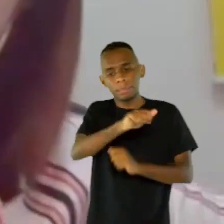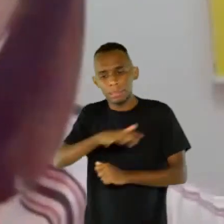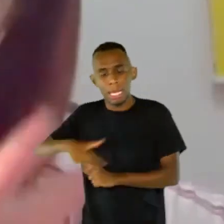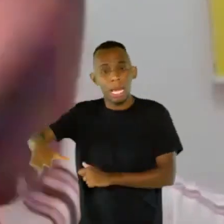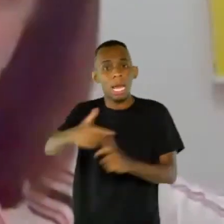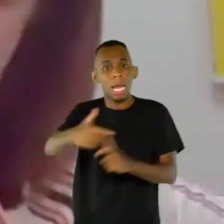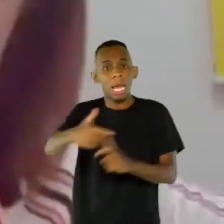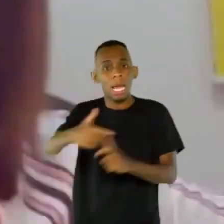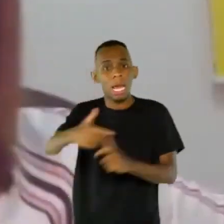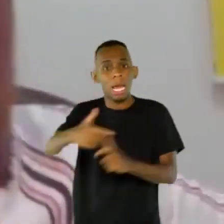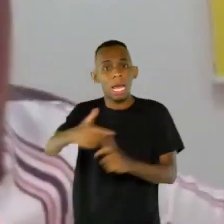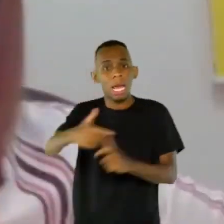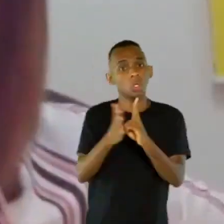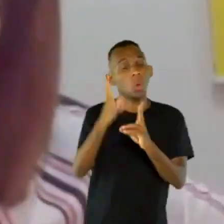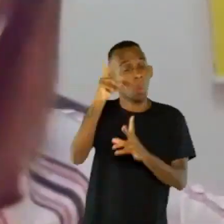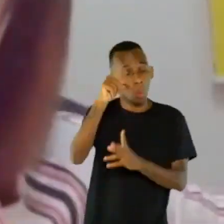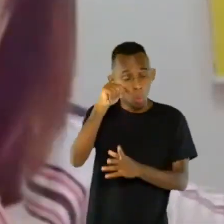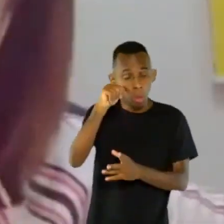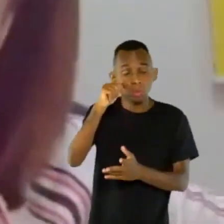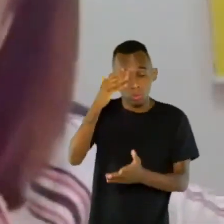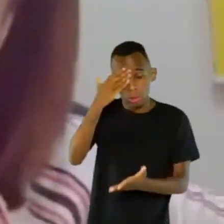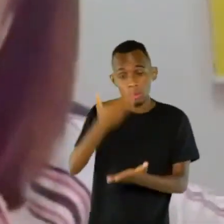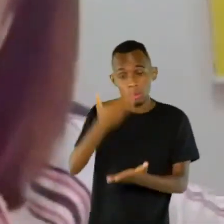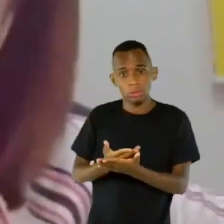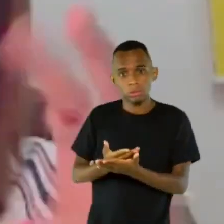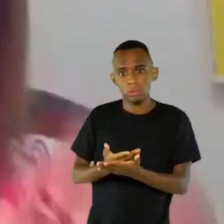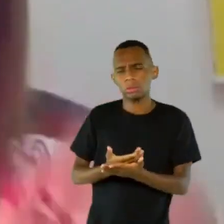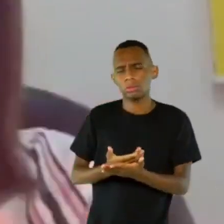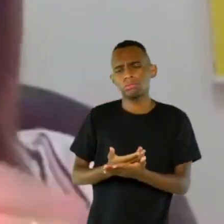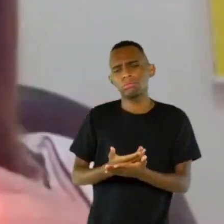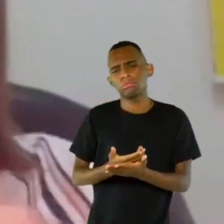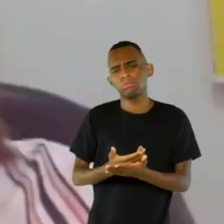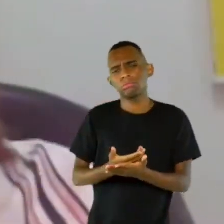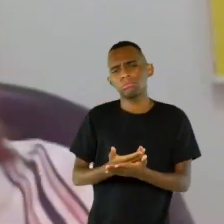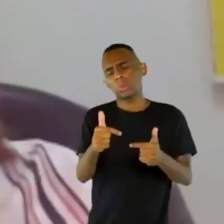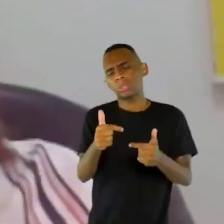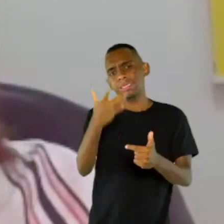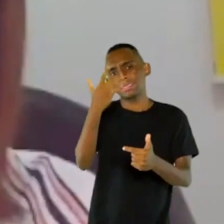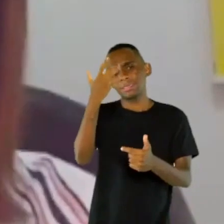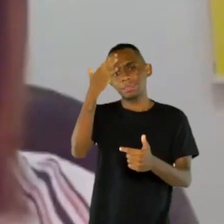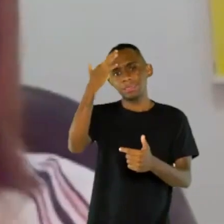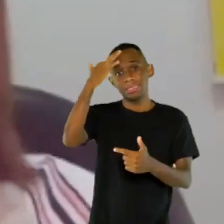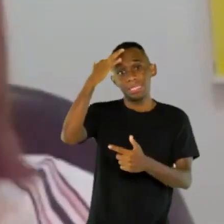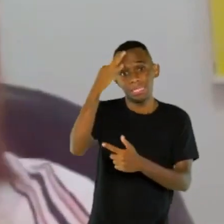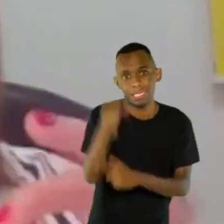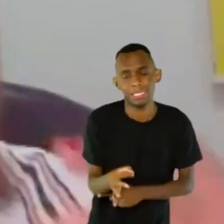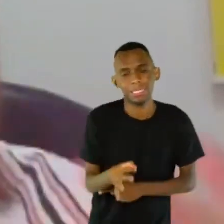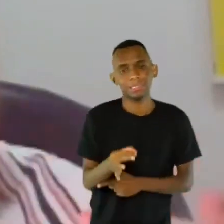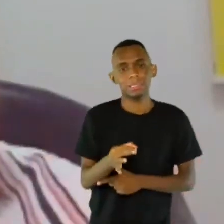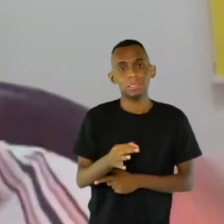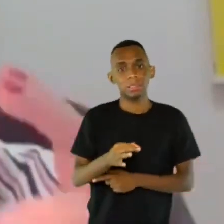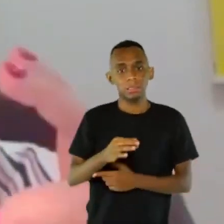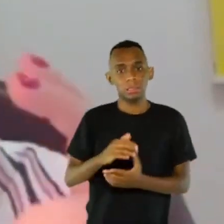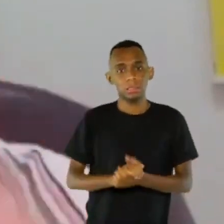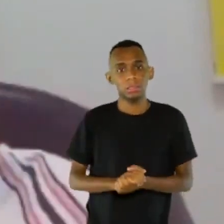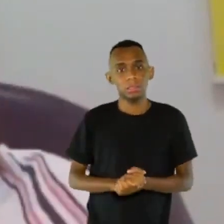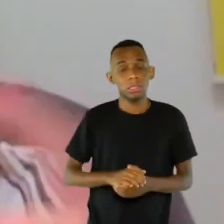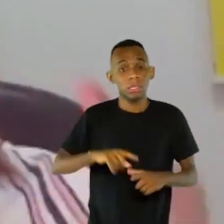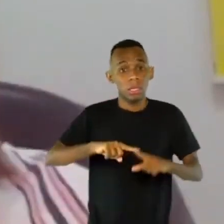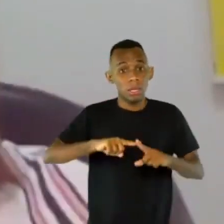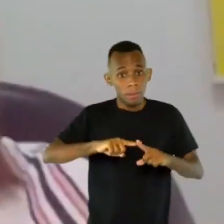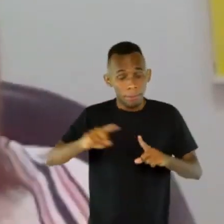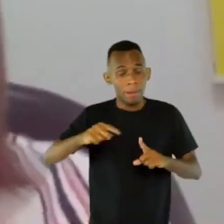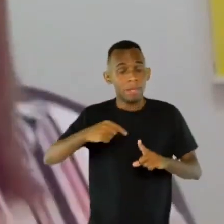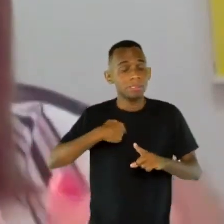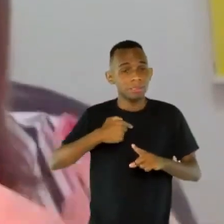Eu acho que vai ser por aí. Não tenho certeza ainda, Afonso, mas eu sinto cada vez mais que essa é uma questão que me toca e que eu acho